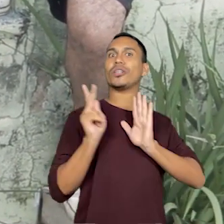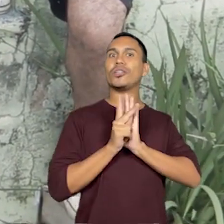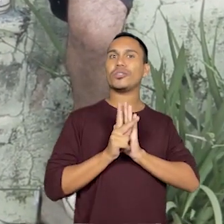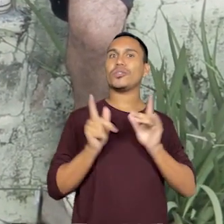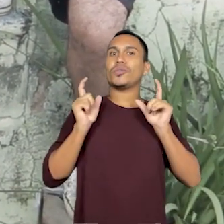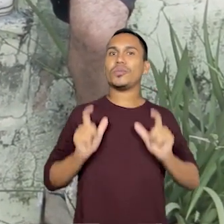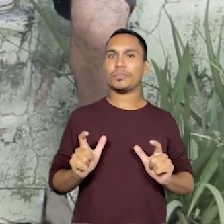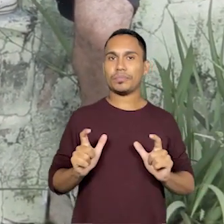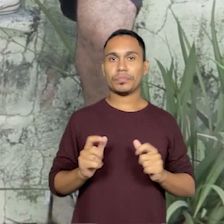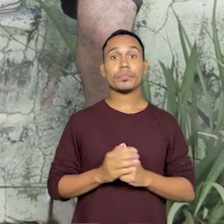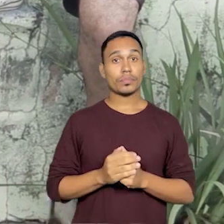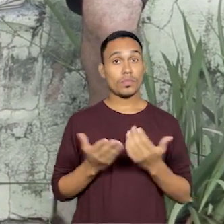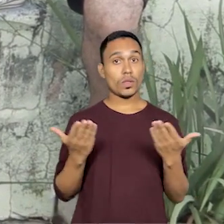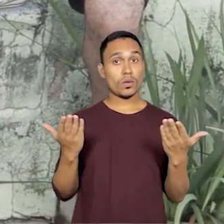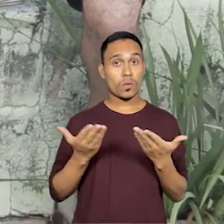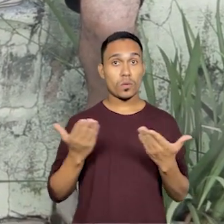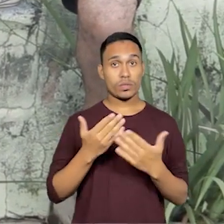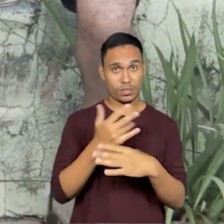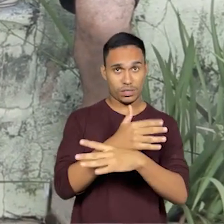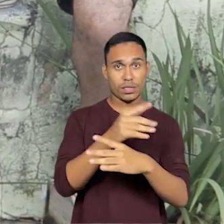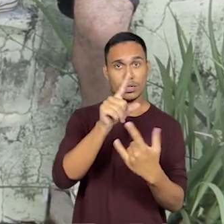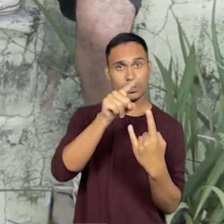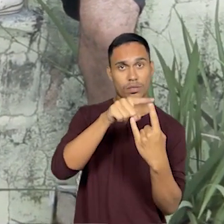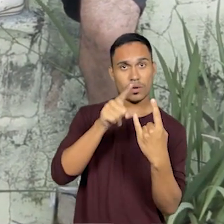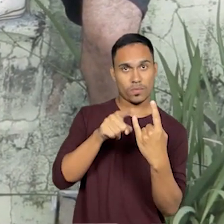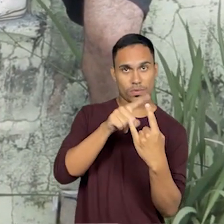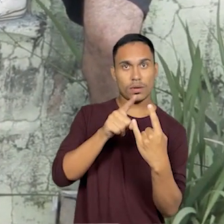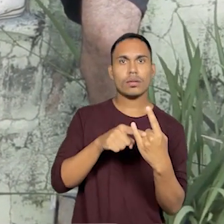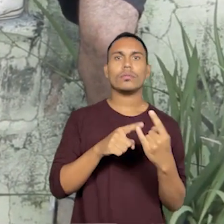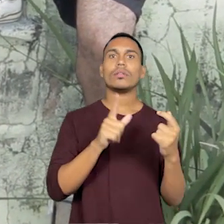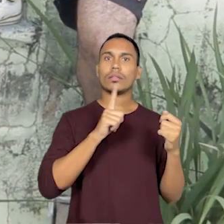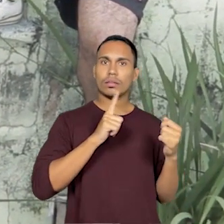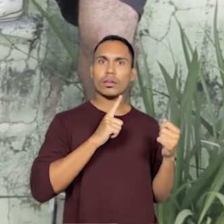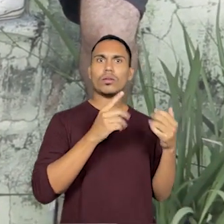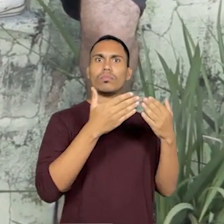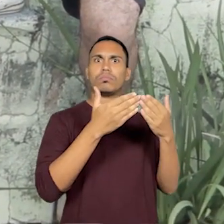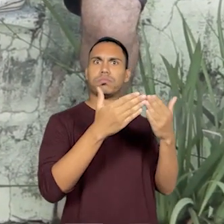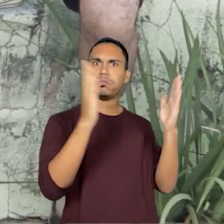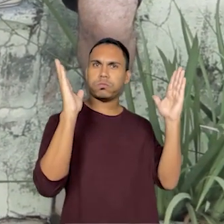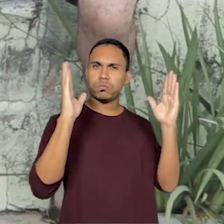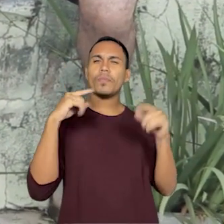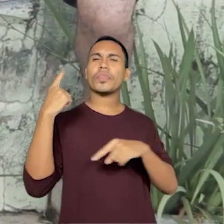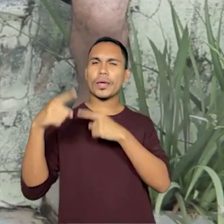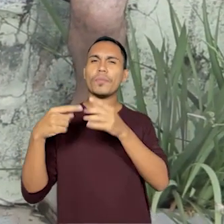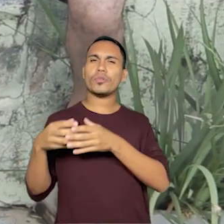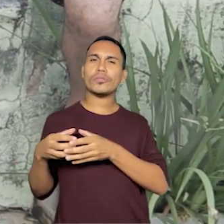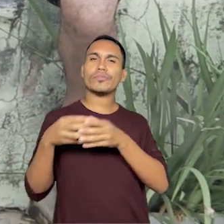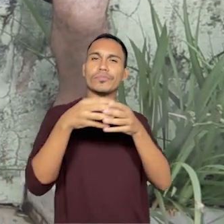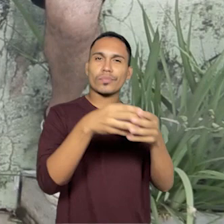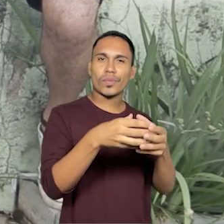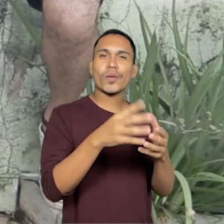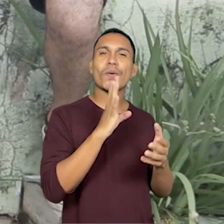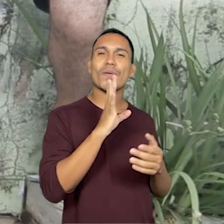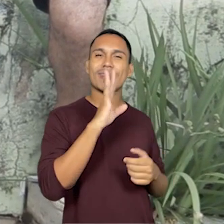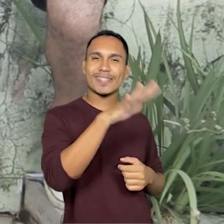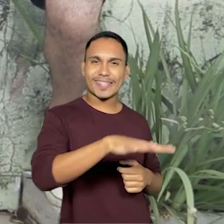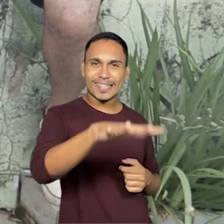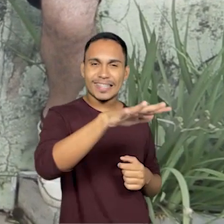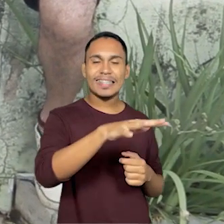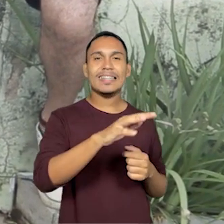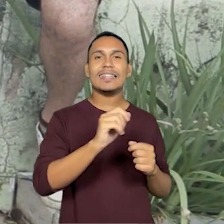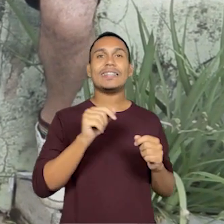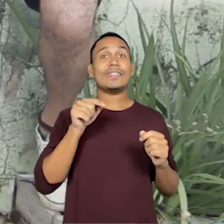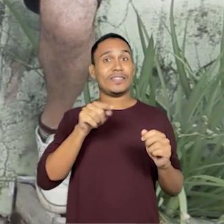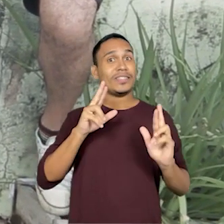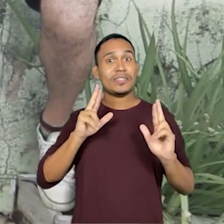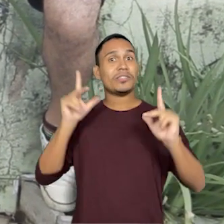base. Hoje em Tauá, que é uma cidade maior da região, a gente tem um espaço que vocês vão poder conhecer, já convido vocês. E também fez uma